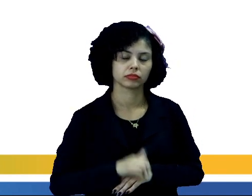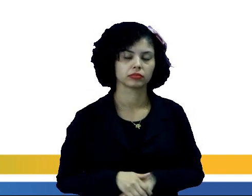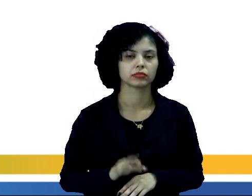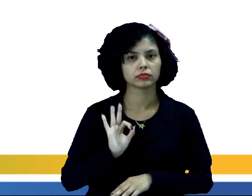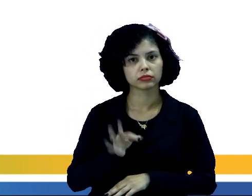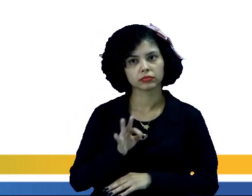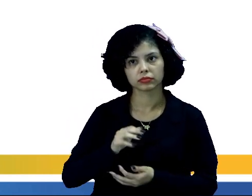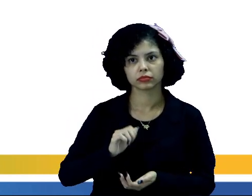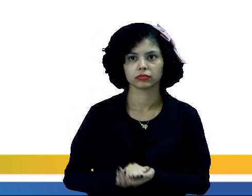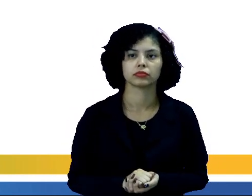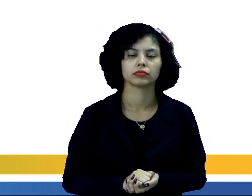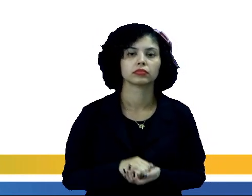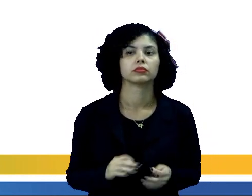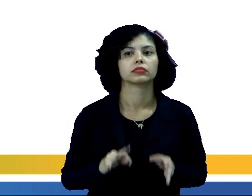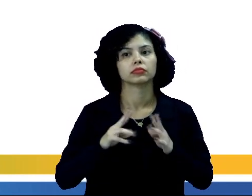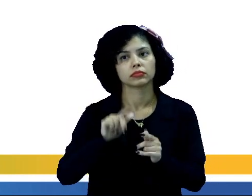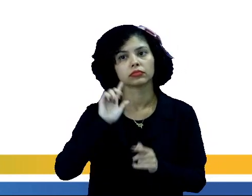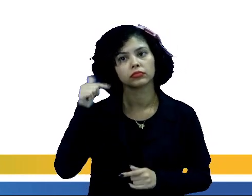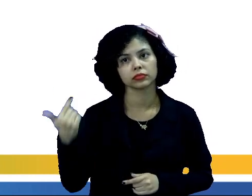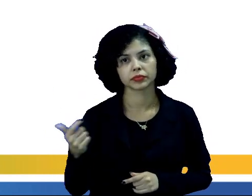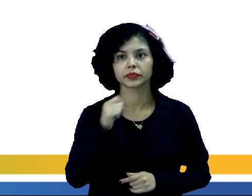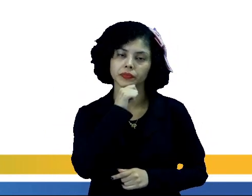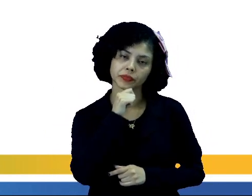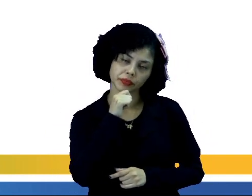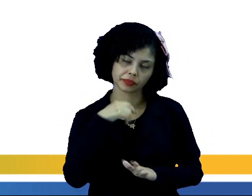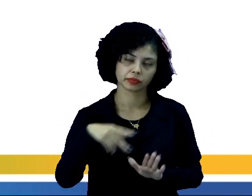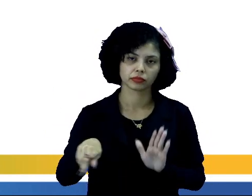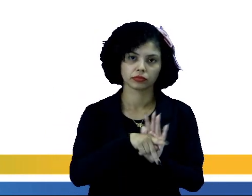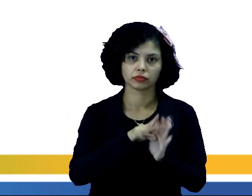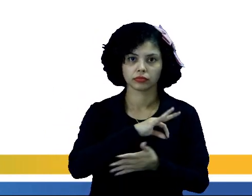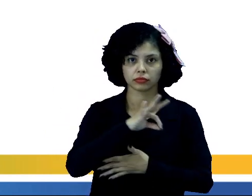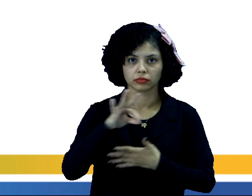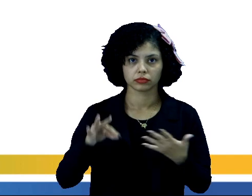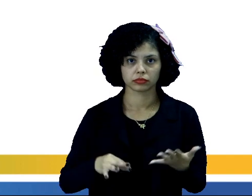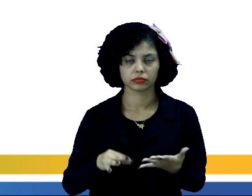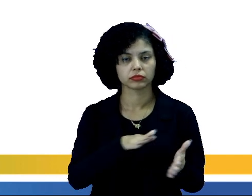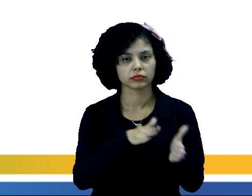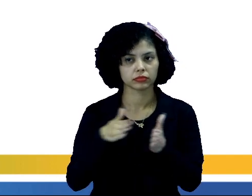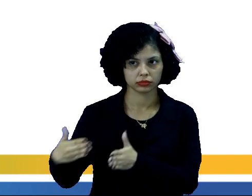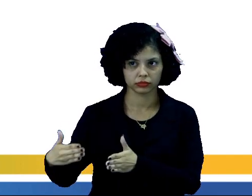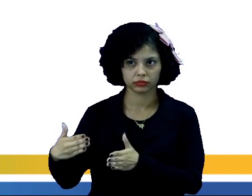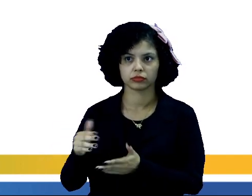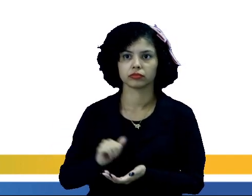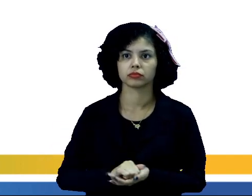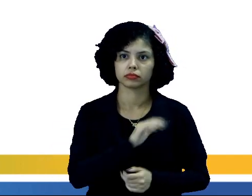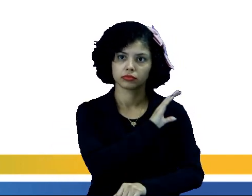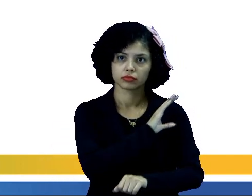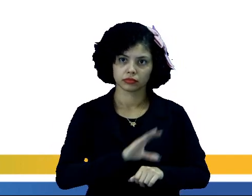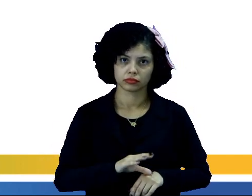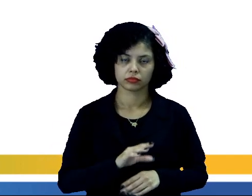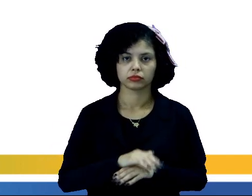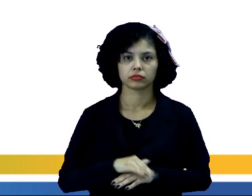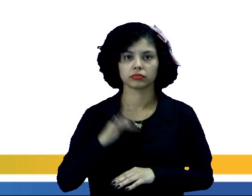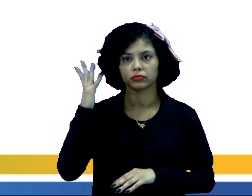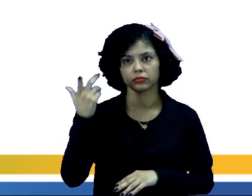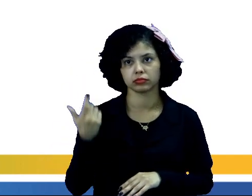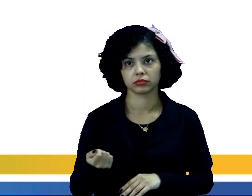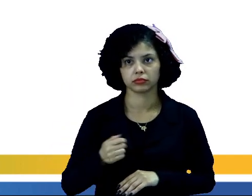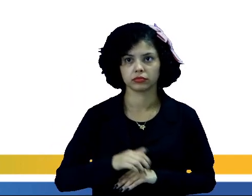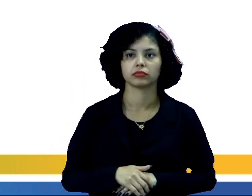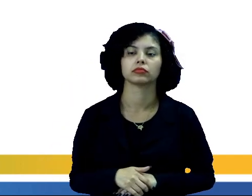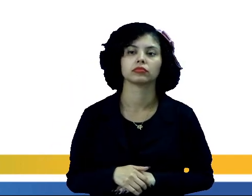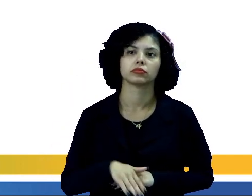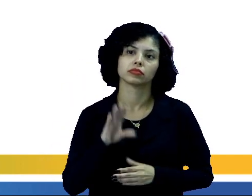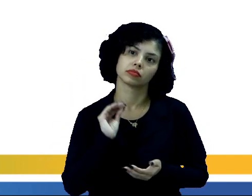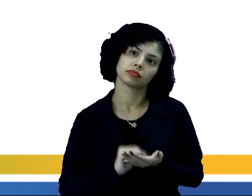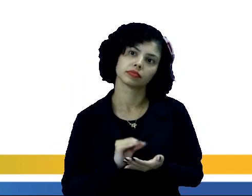você acertou, tá? Todas as demais alternativas são elementos aí que fazem parte da cultura africana,